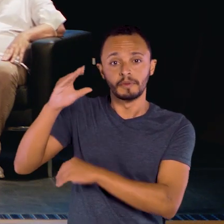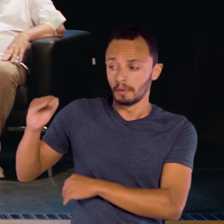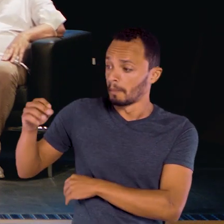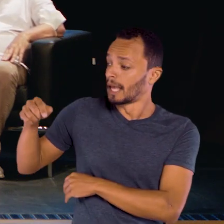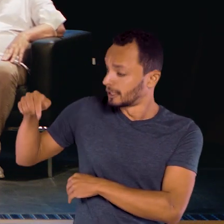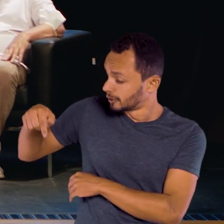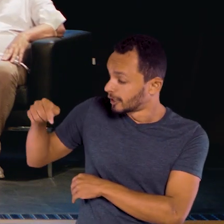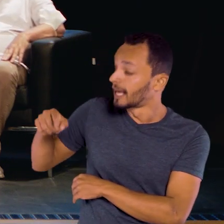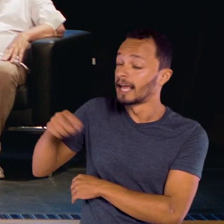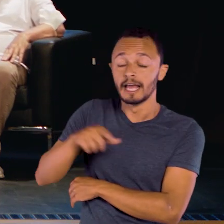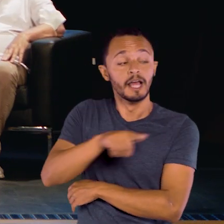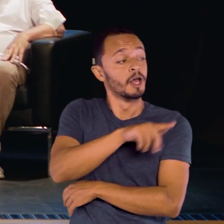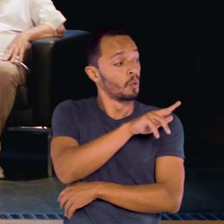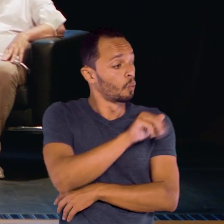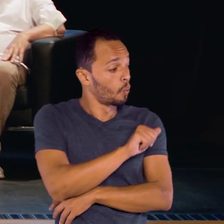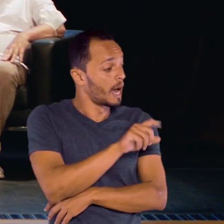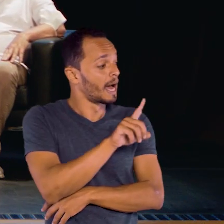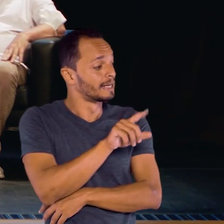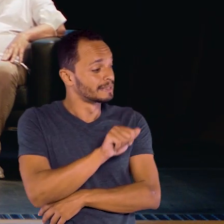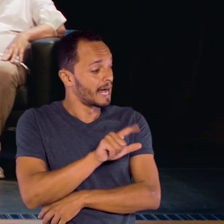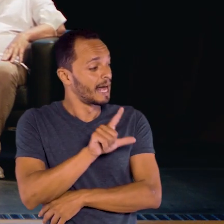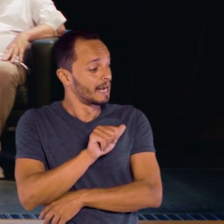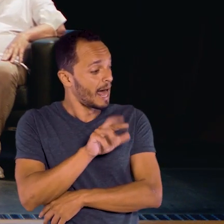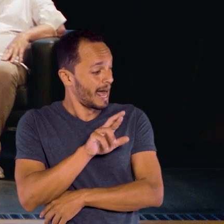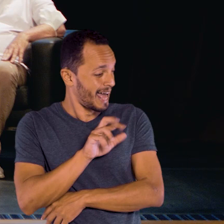lembro. que você estava. Claro.